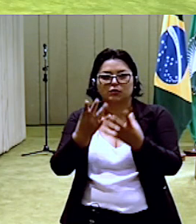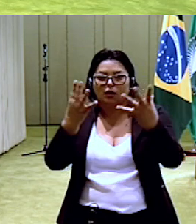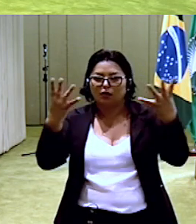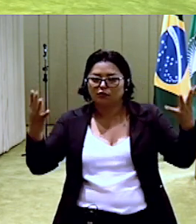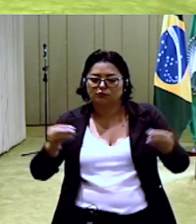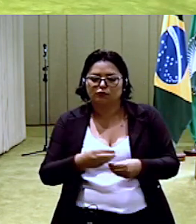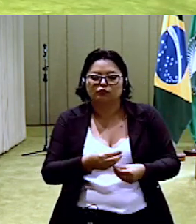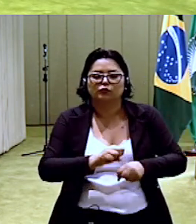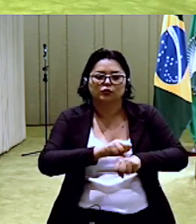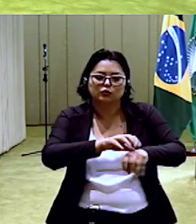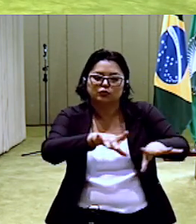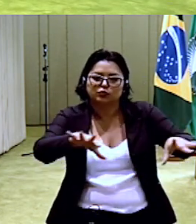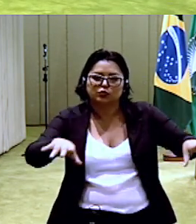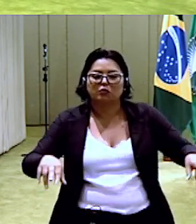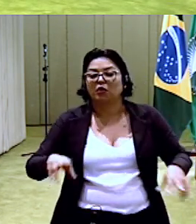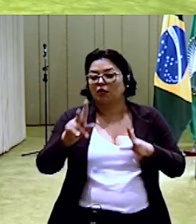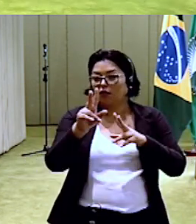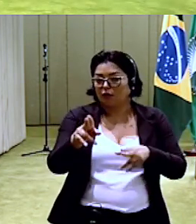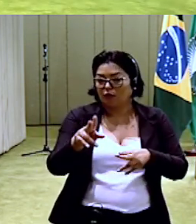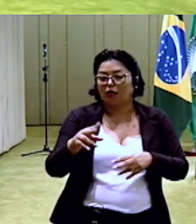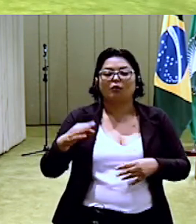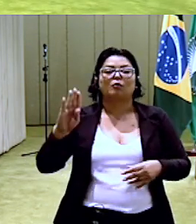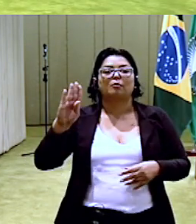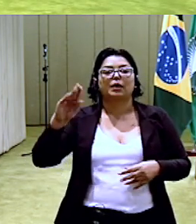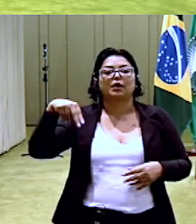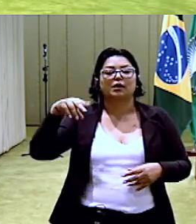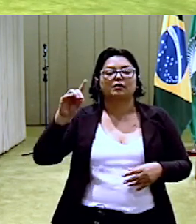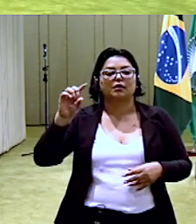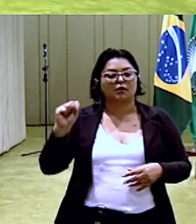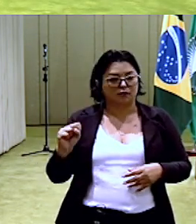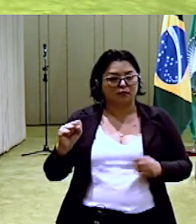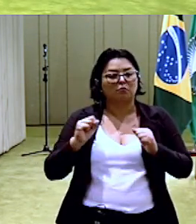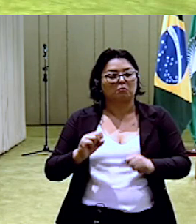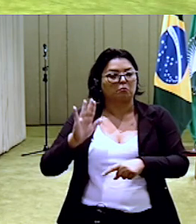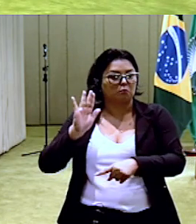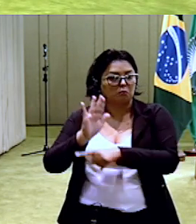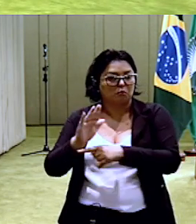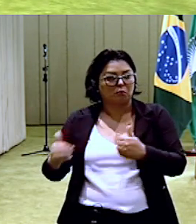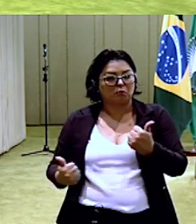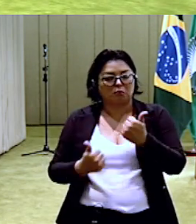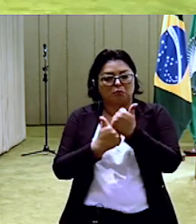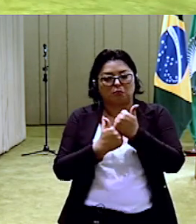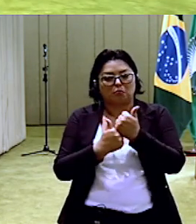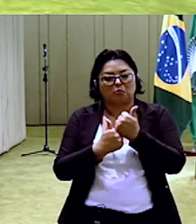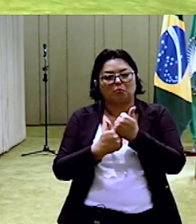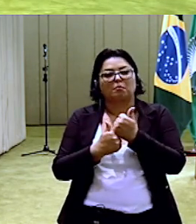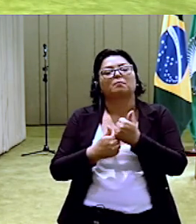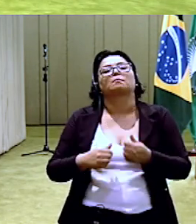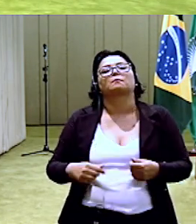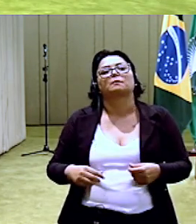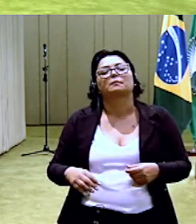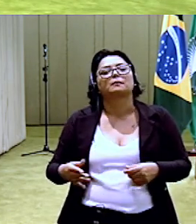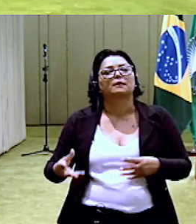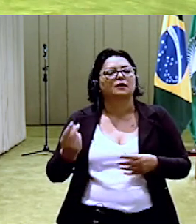força. Acredito que uma instituição como a BNDES pode ajudar a criar esse tipo de instituições ou reforçar o capital